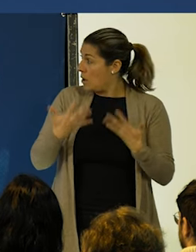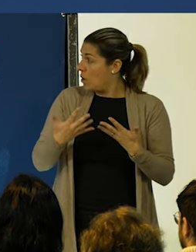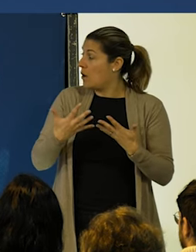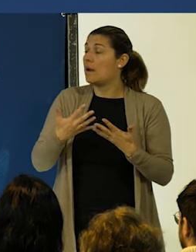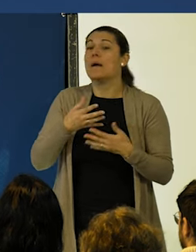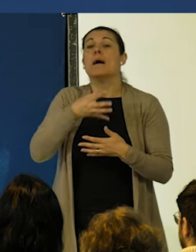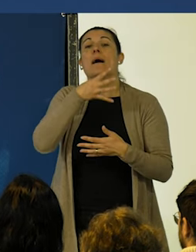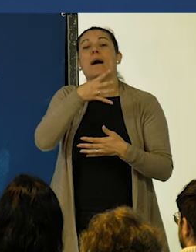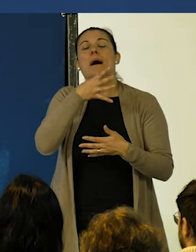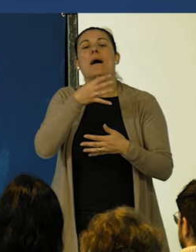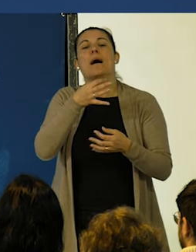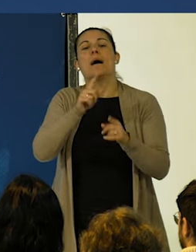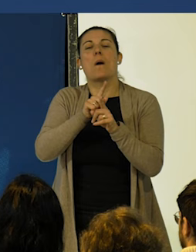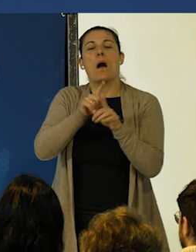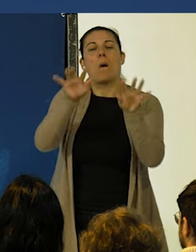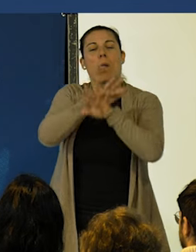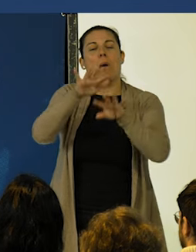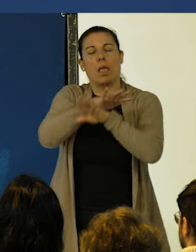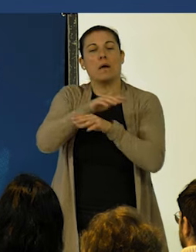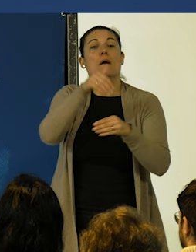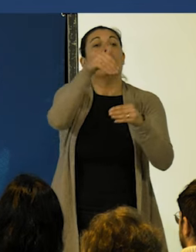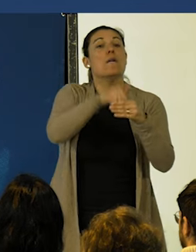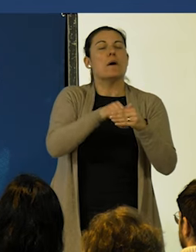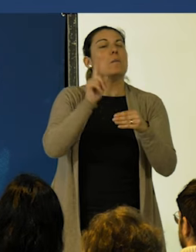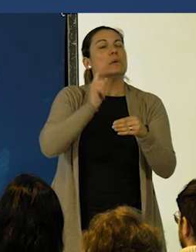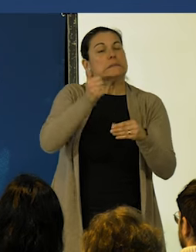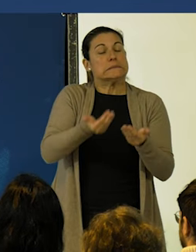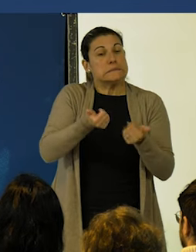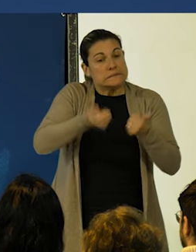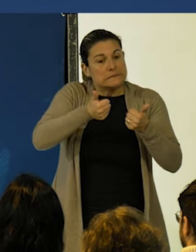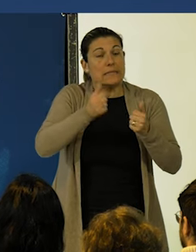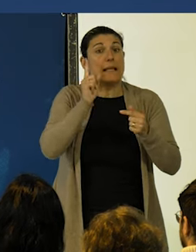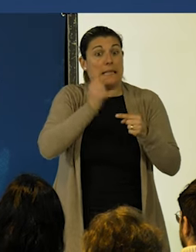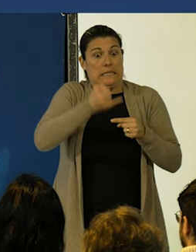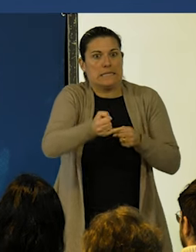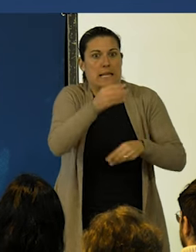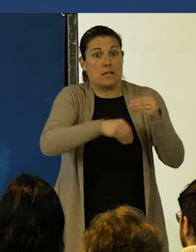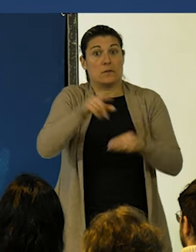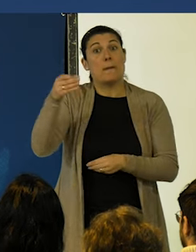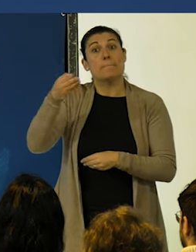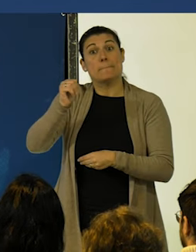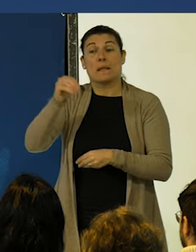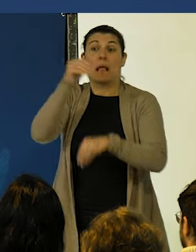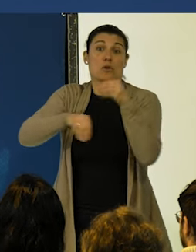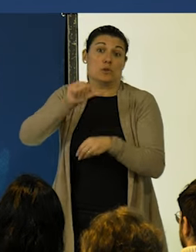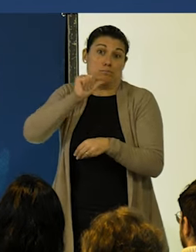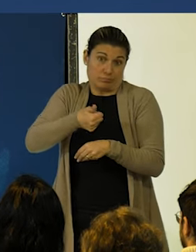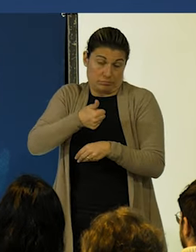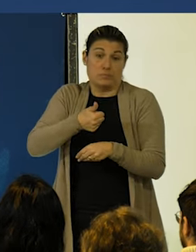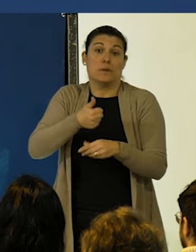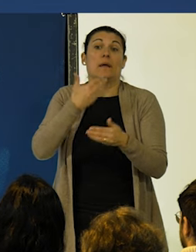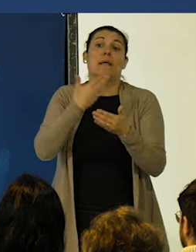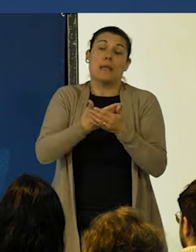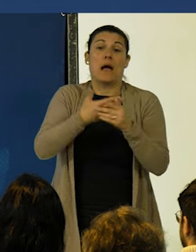Dessa vez, a falácia do voto útil ficou exposta no dia a seguir às eleições. O PS perdeu as eleições, ficou atrás